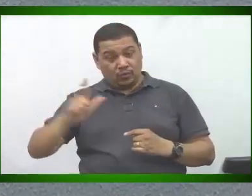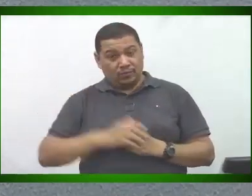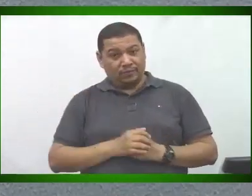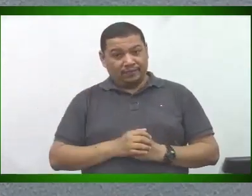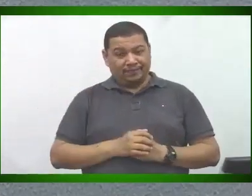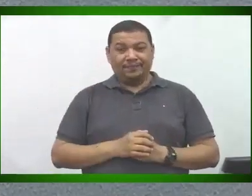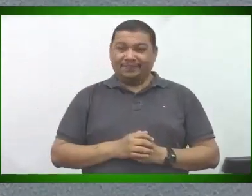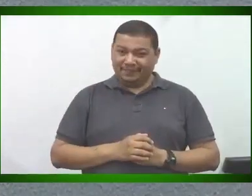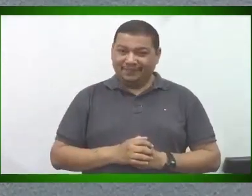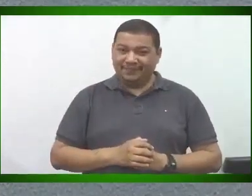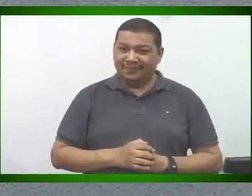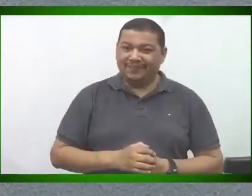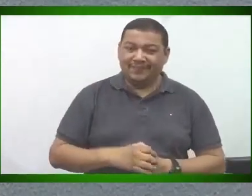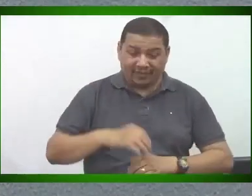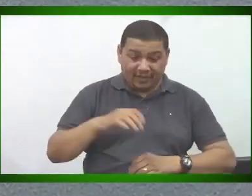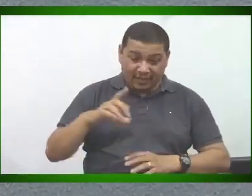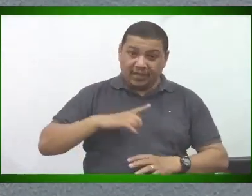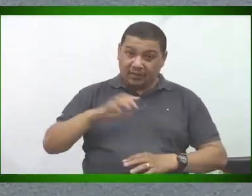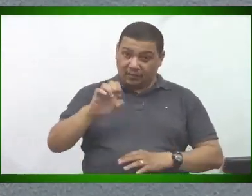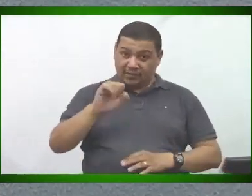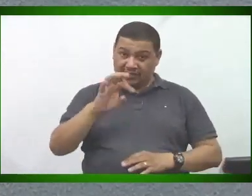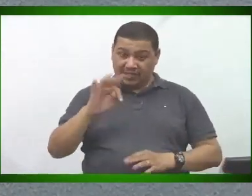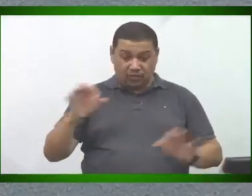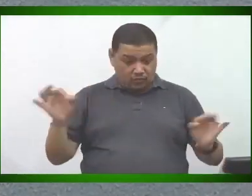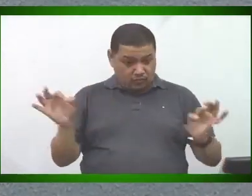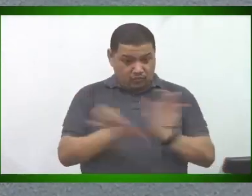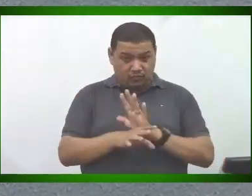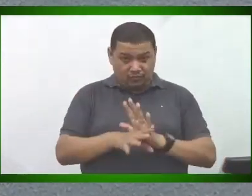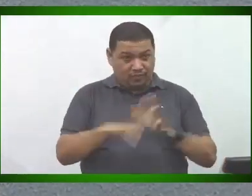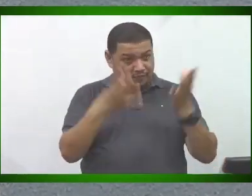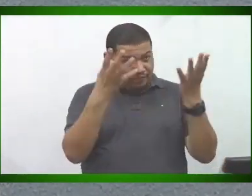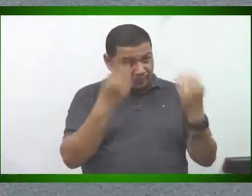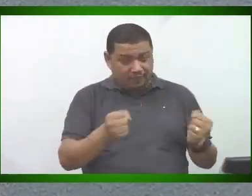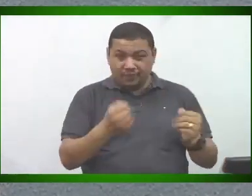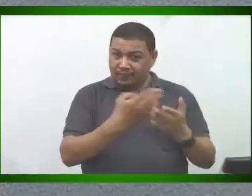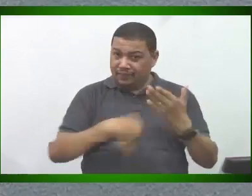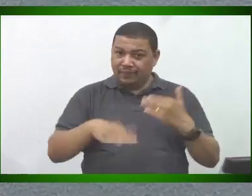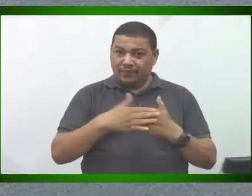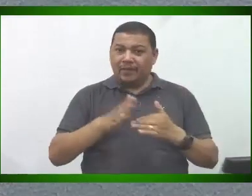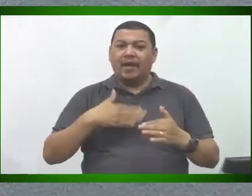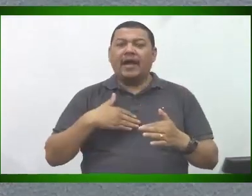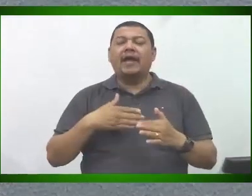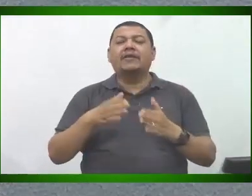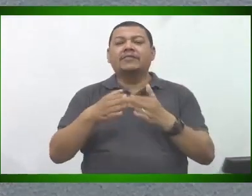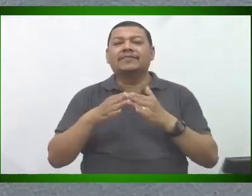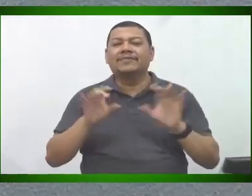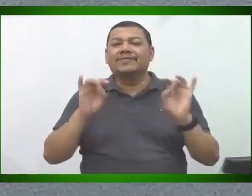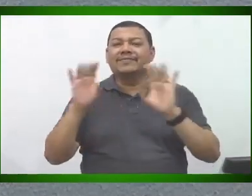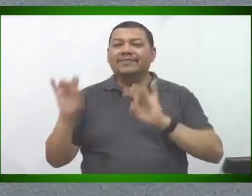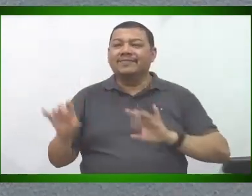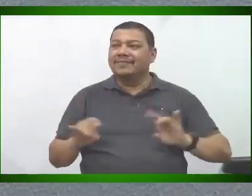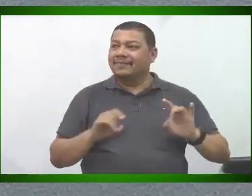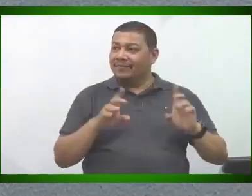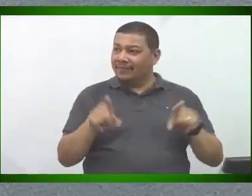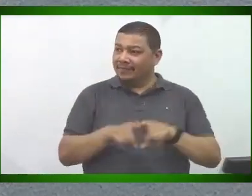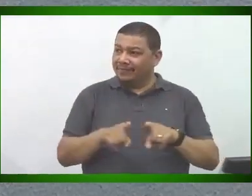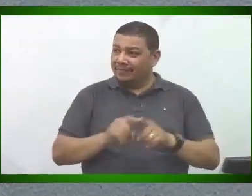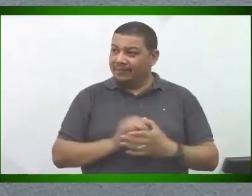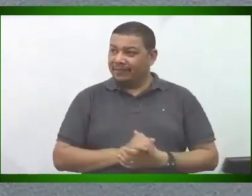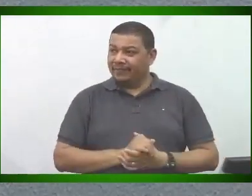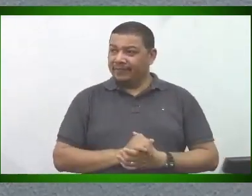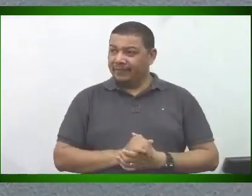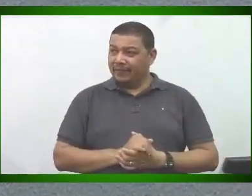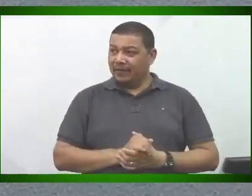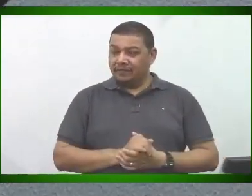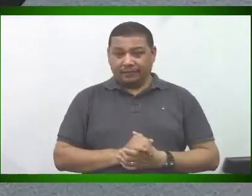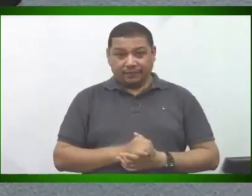pronto para receber toda a nossa população. Então, fica aqui esse pedido para o senhor. E ali também, onde vai ser